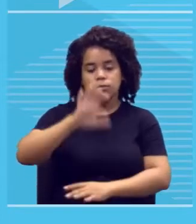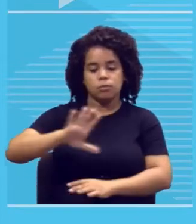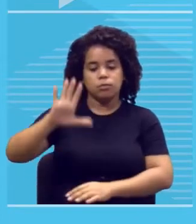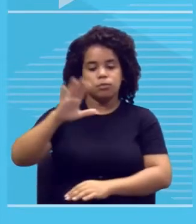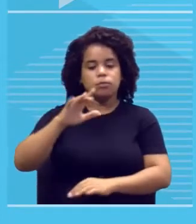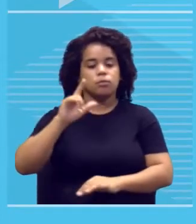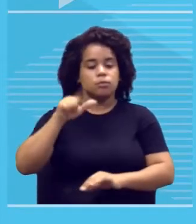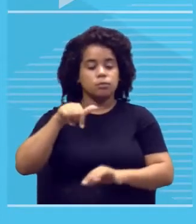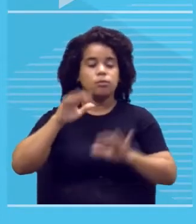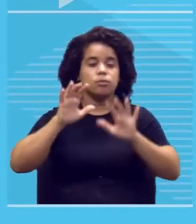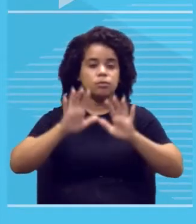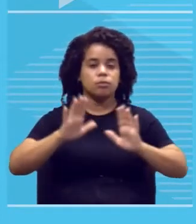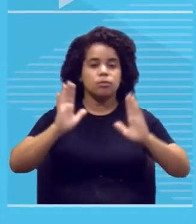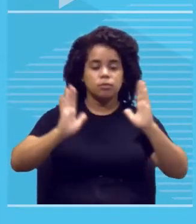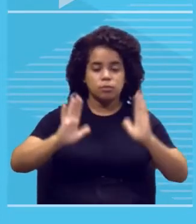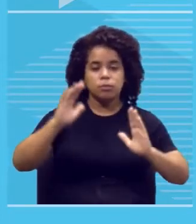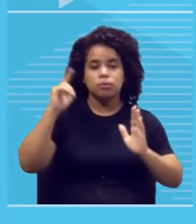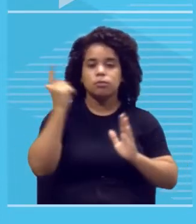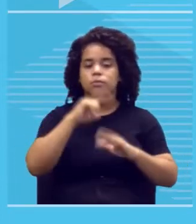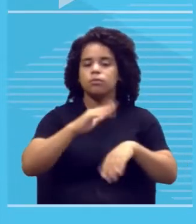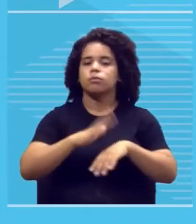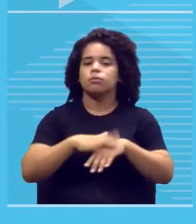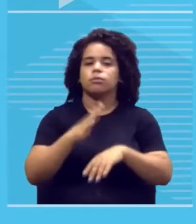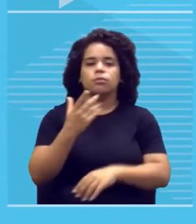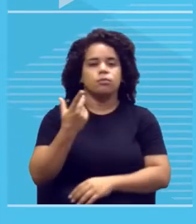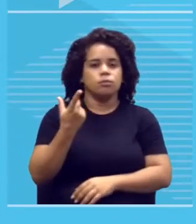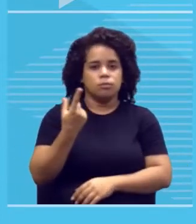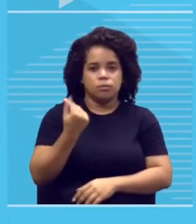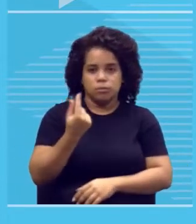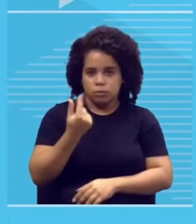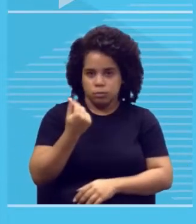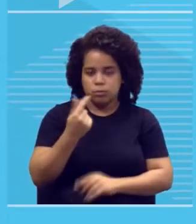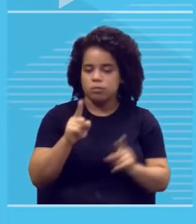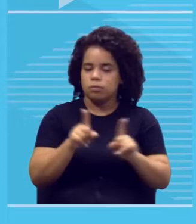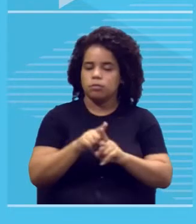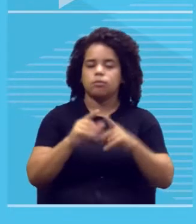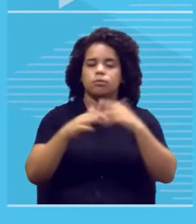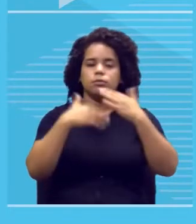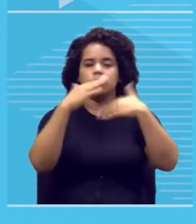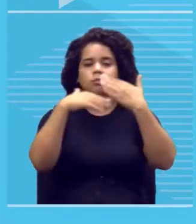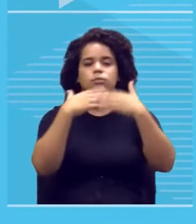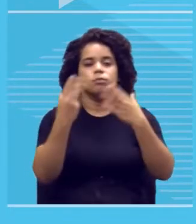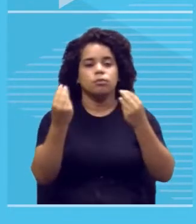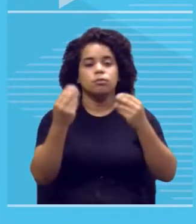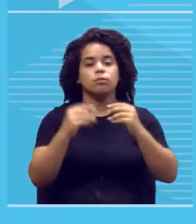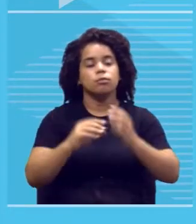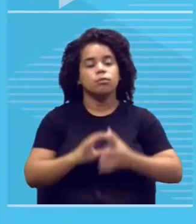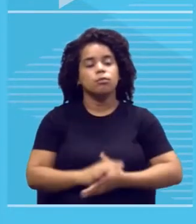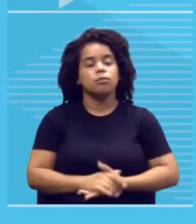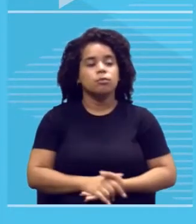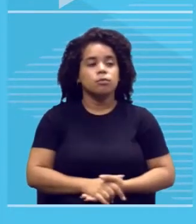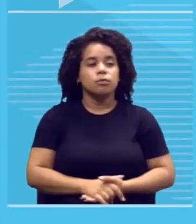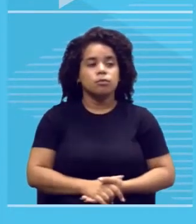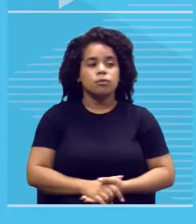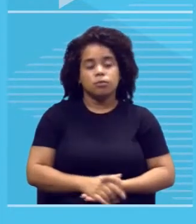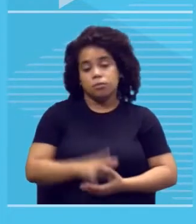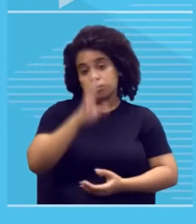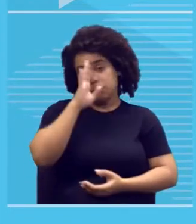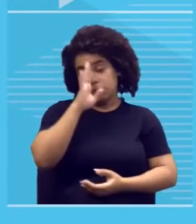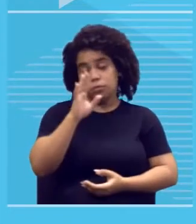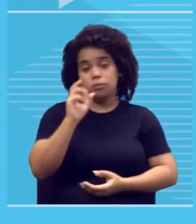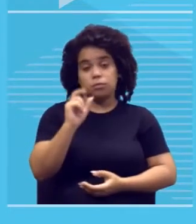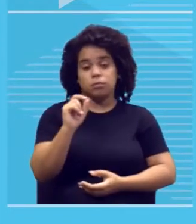ganharam muito dinheiro e se desenvolveram bastante a partir daí principalmente